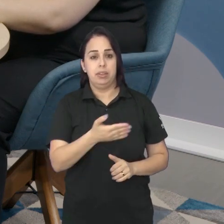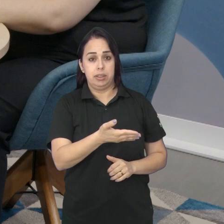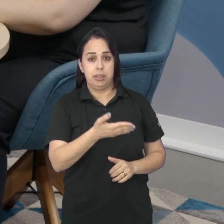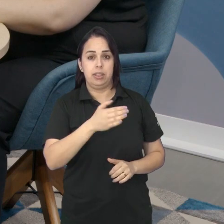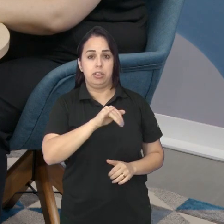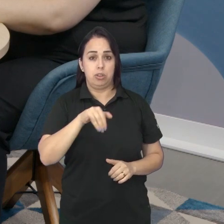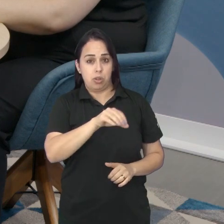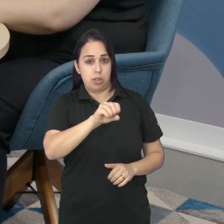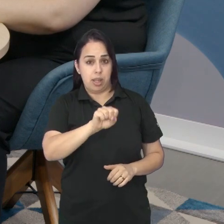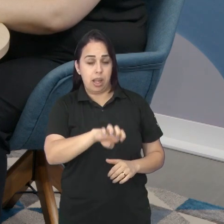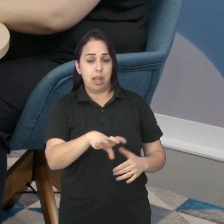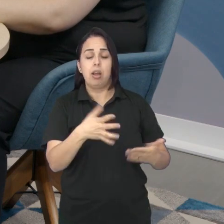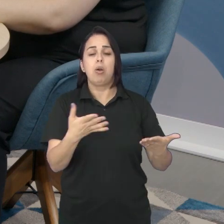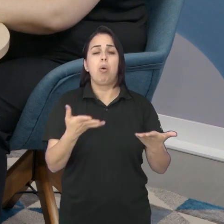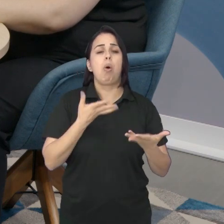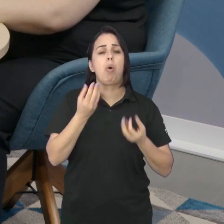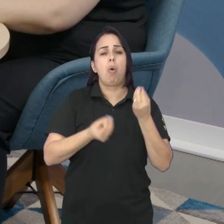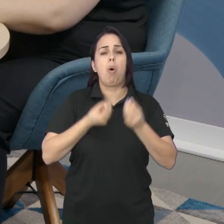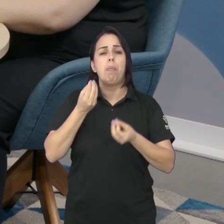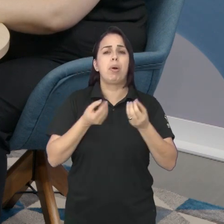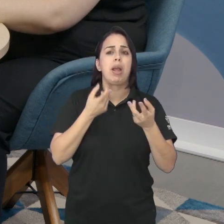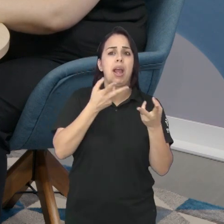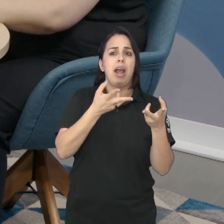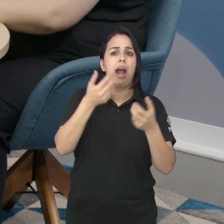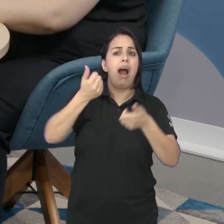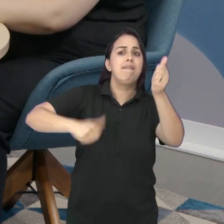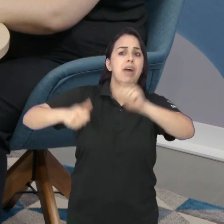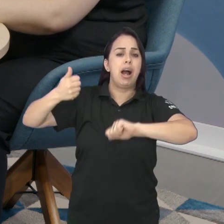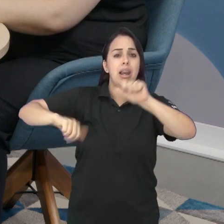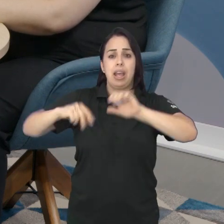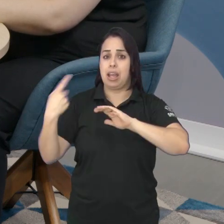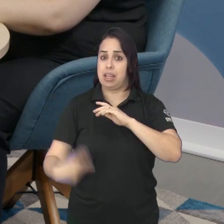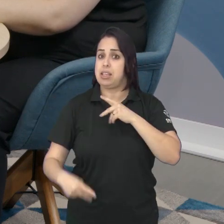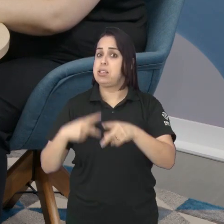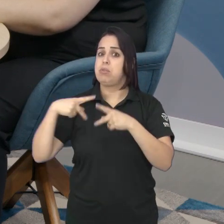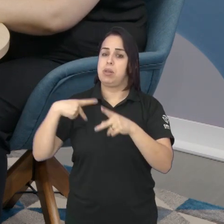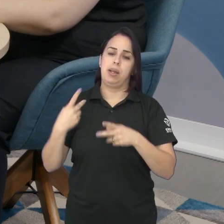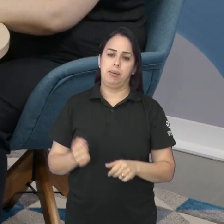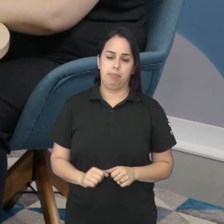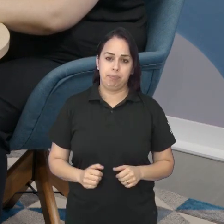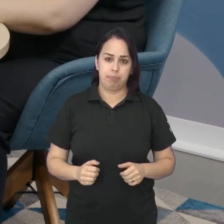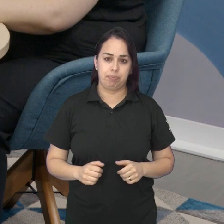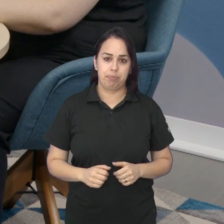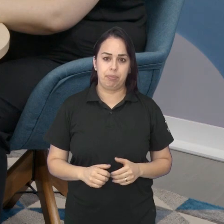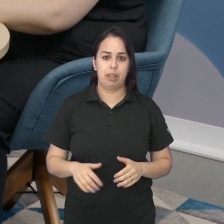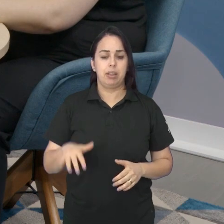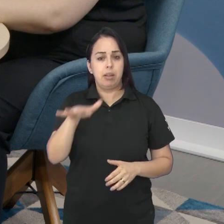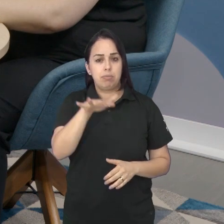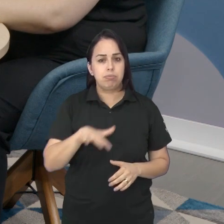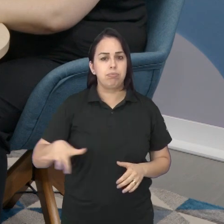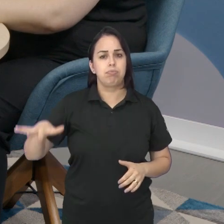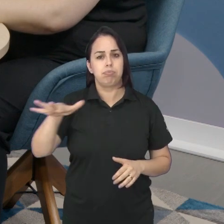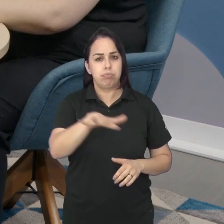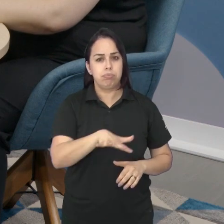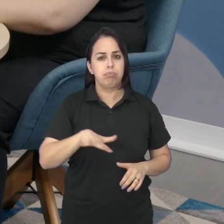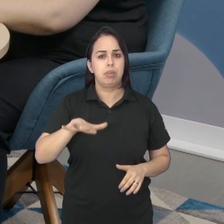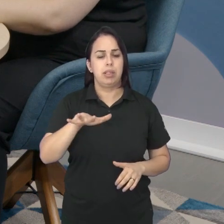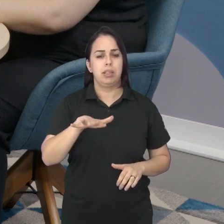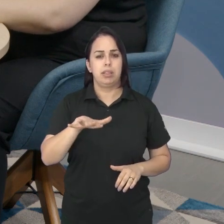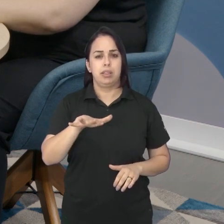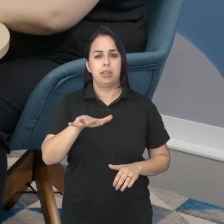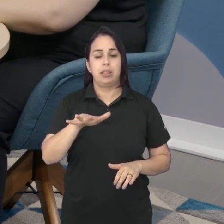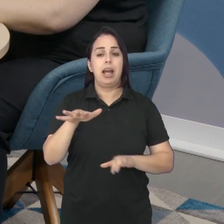rua diretamente. Como que você avalia a nossa situação aqui em São José dos Campos hoje, nesse investimento